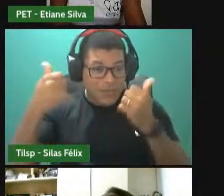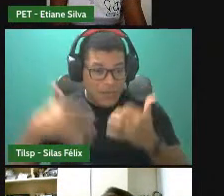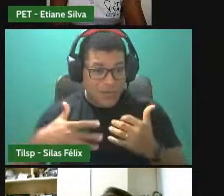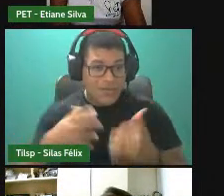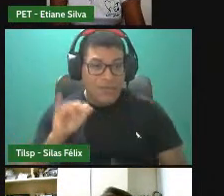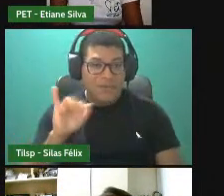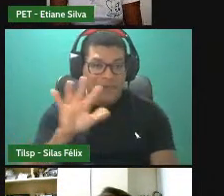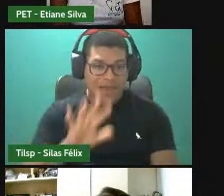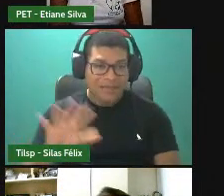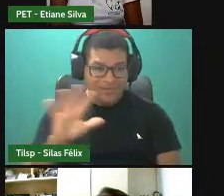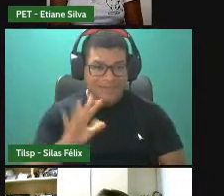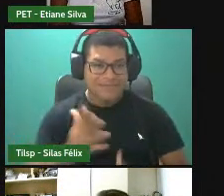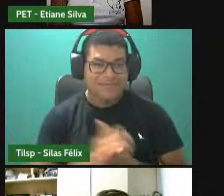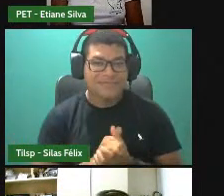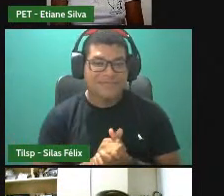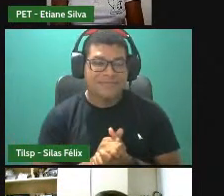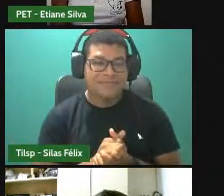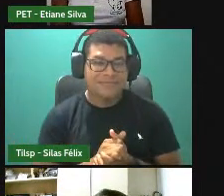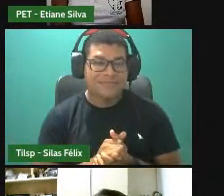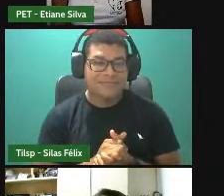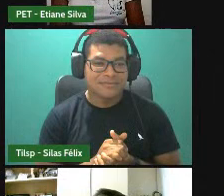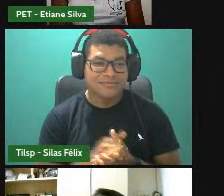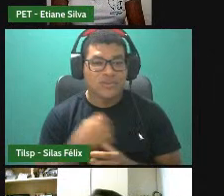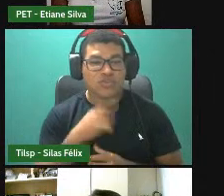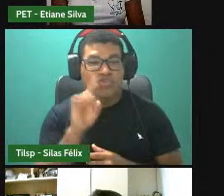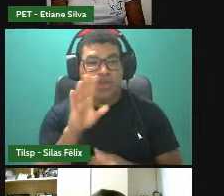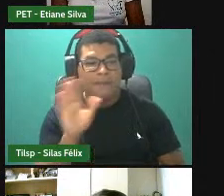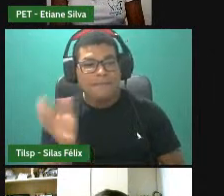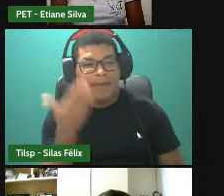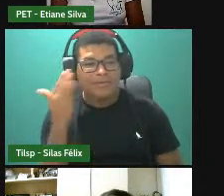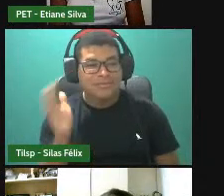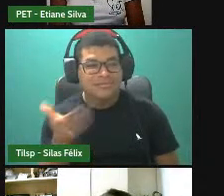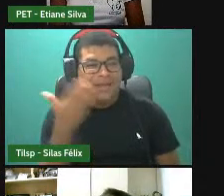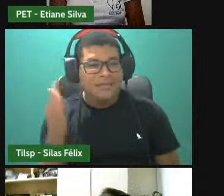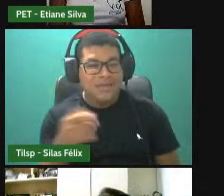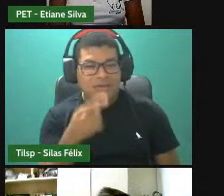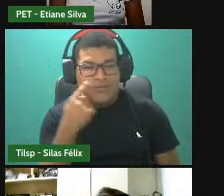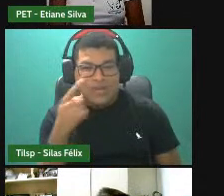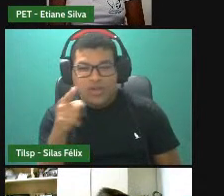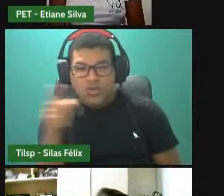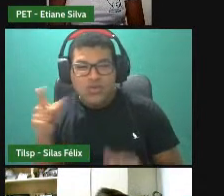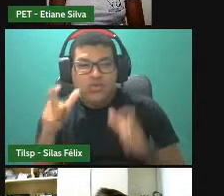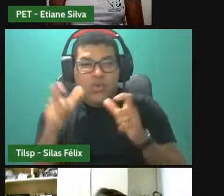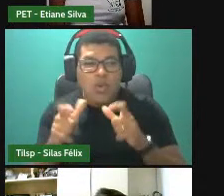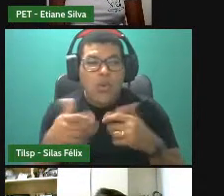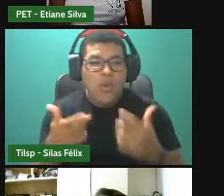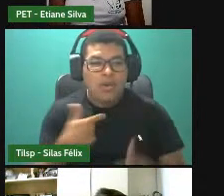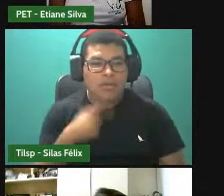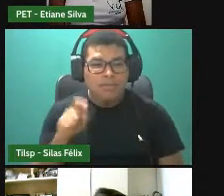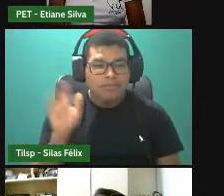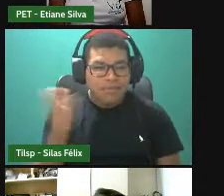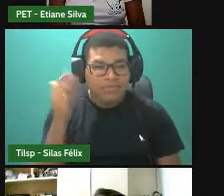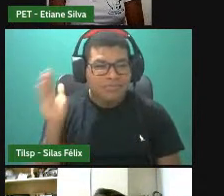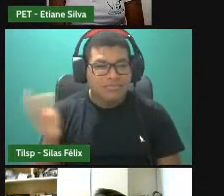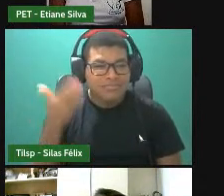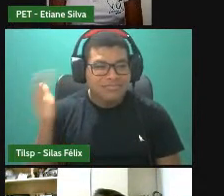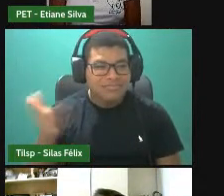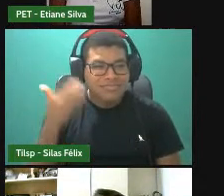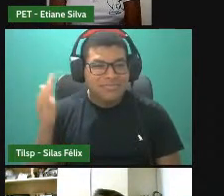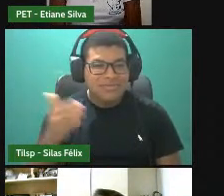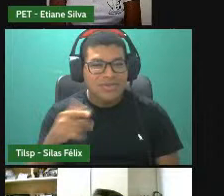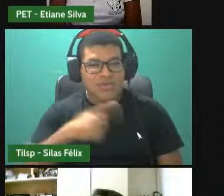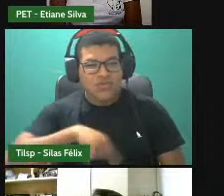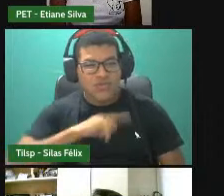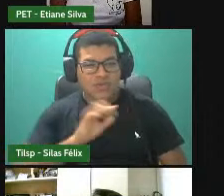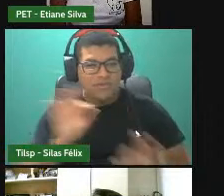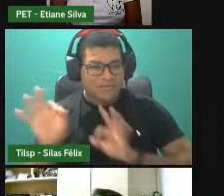de raciocínio aí com vocês, né? Eu vou só passando ela aqui para localizá-los enquanto a gente foi fazendo ali